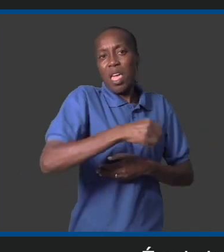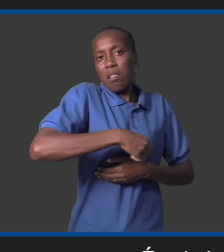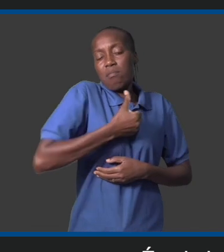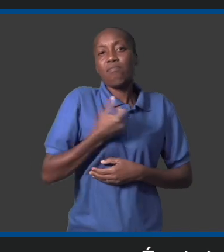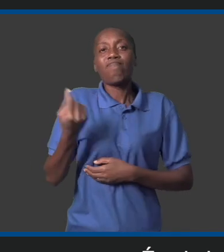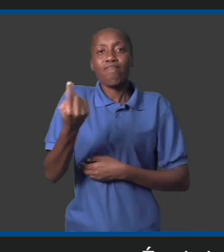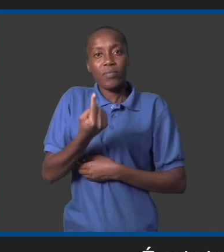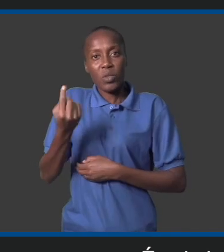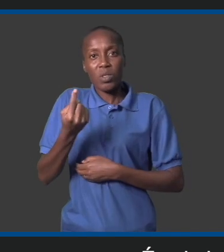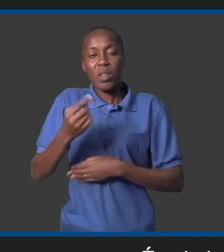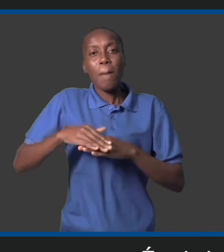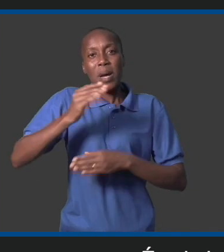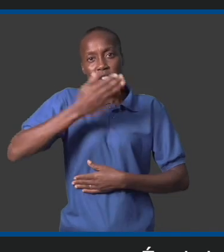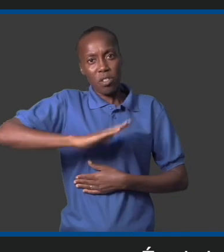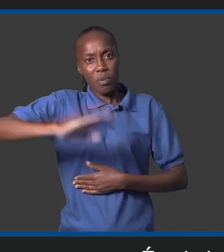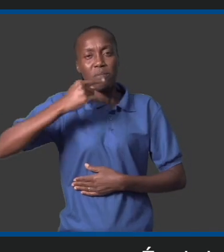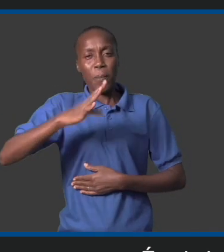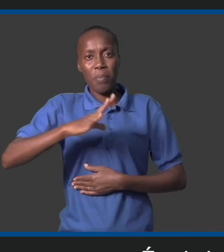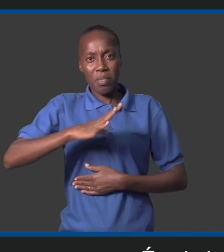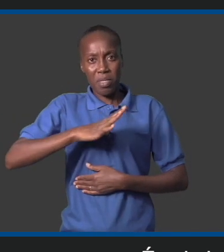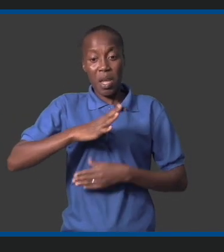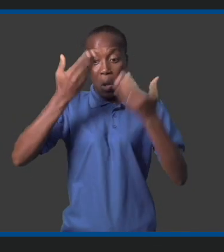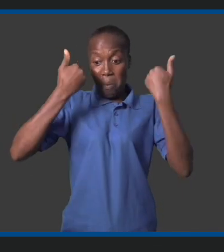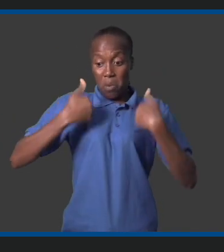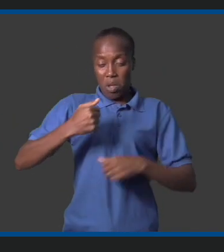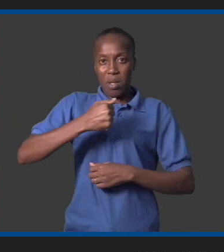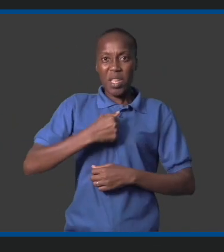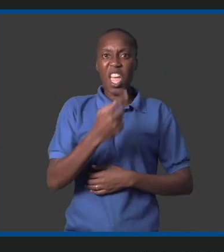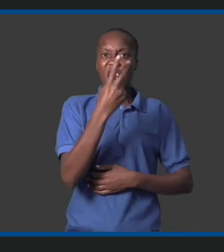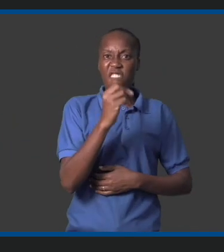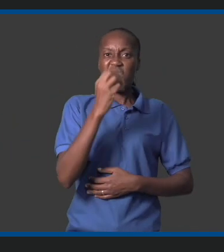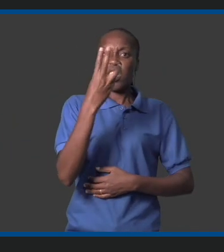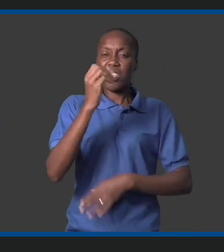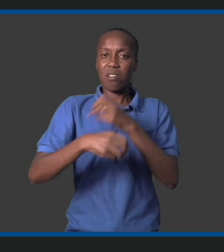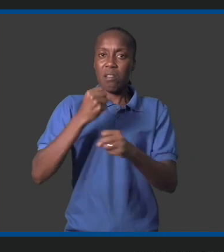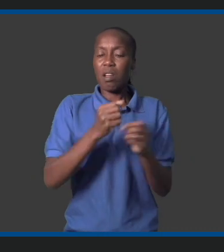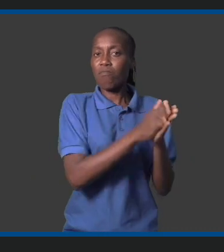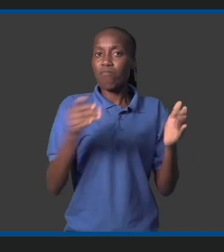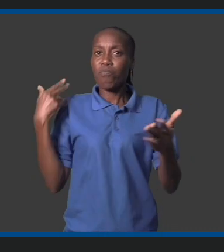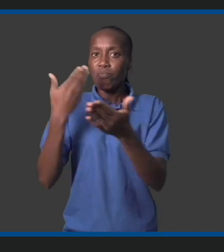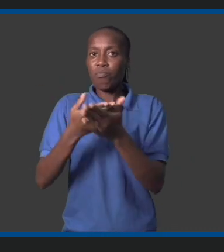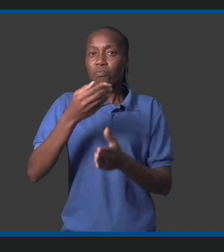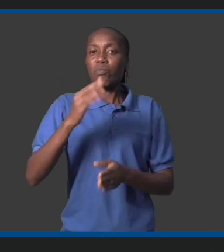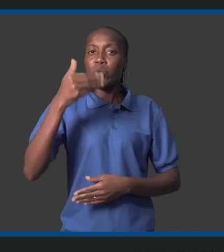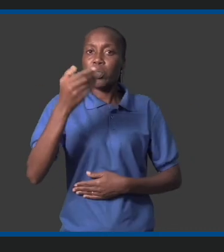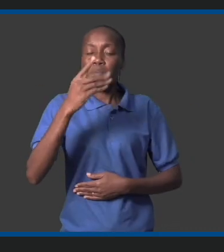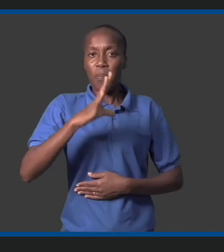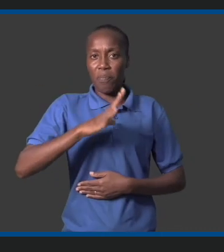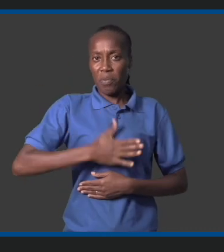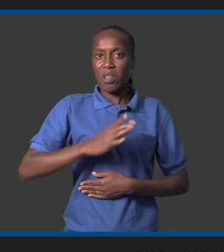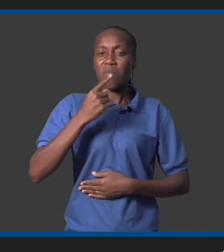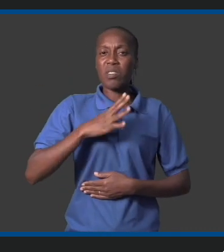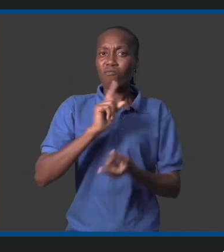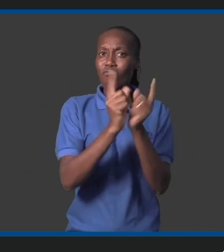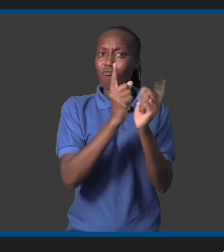um processo de reflexão de muitos anos em que eu criei muitas coisas que eu acho que eu quero experimentar com vários tipos de músicos e em vários tipos